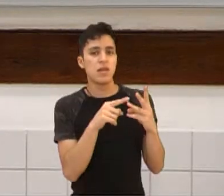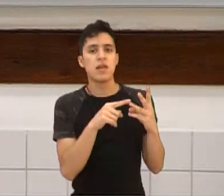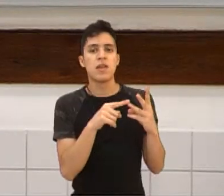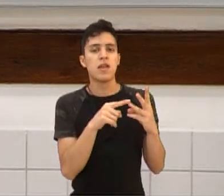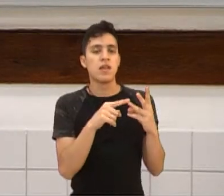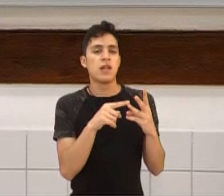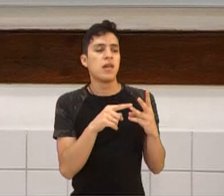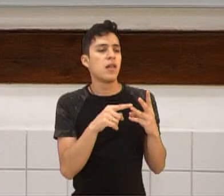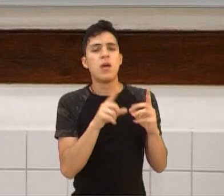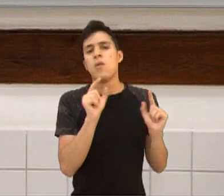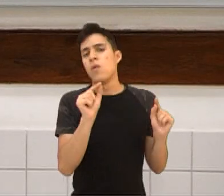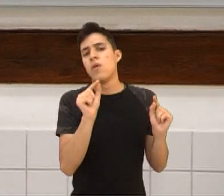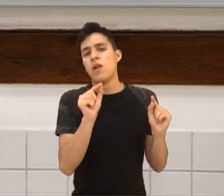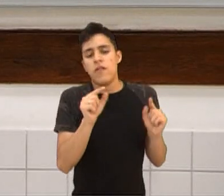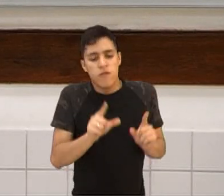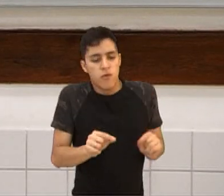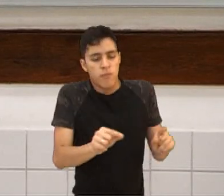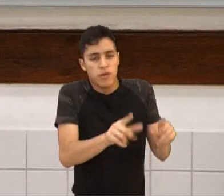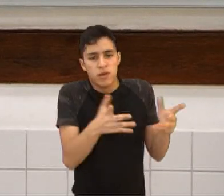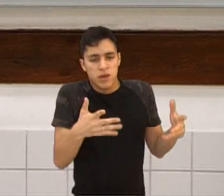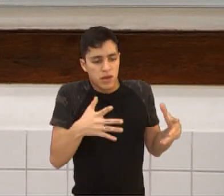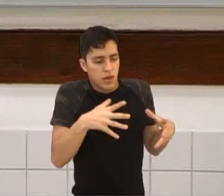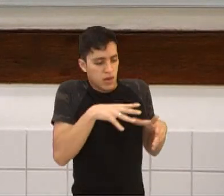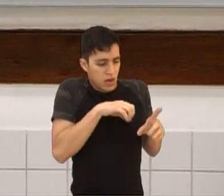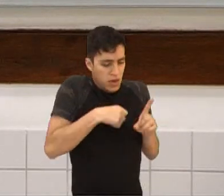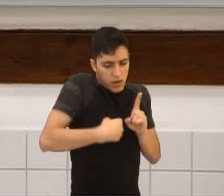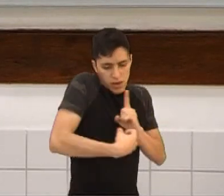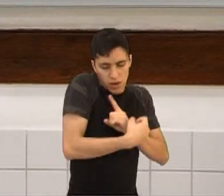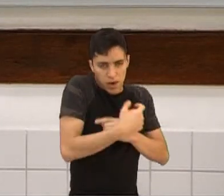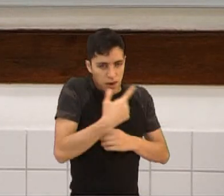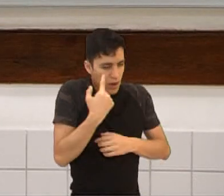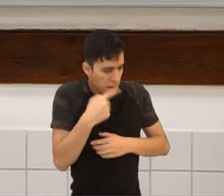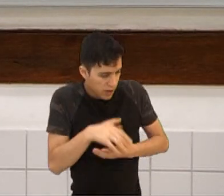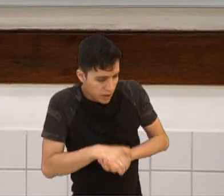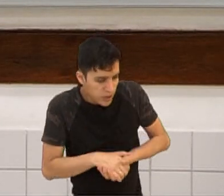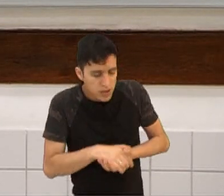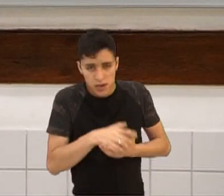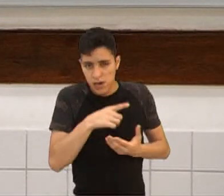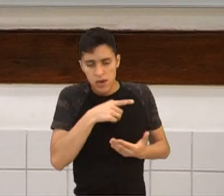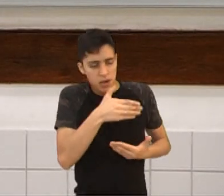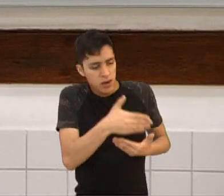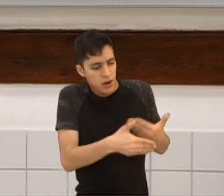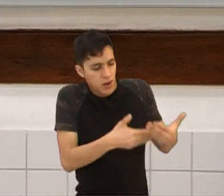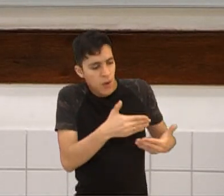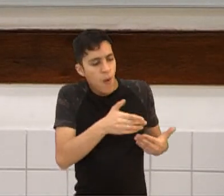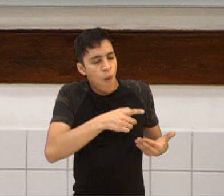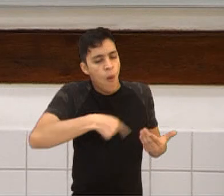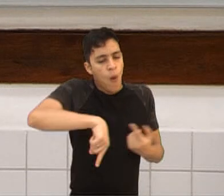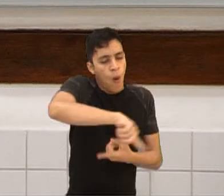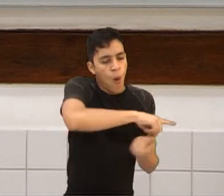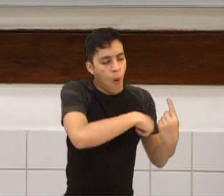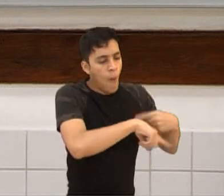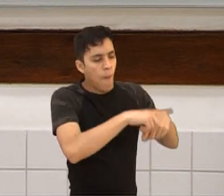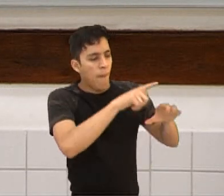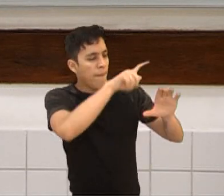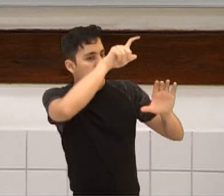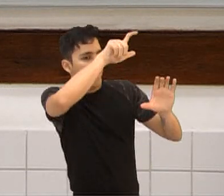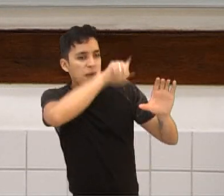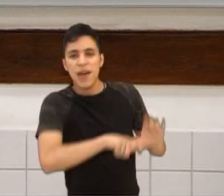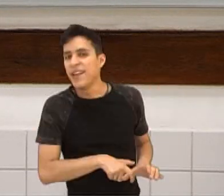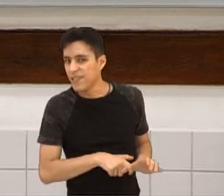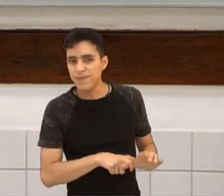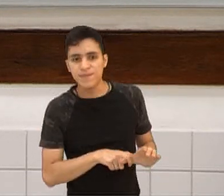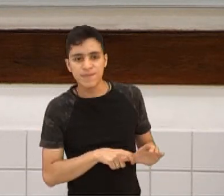vivem em sociedade. O que é isso? Esses organismos, essa associação é uma associação obrigatória, um organismo depende do outro,